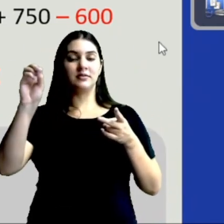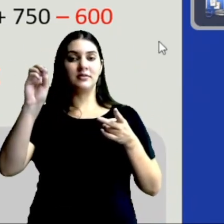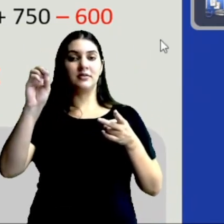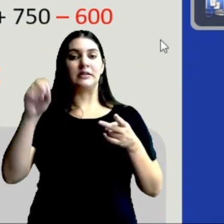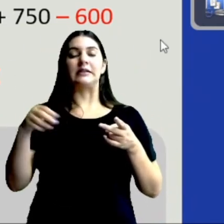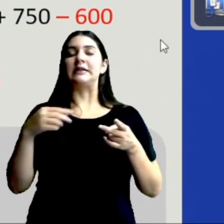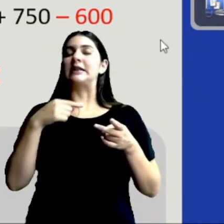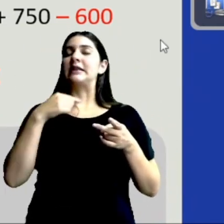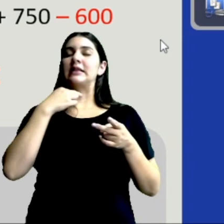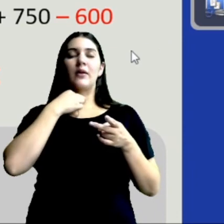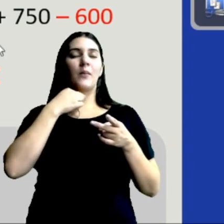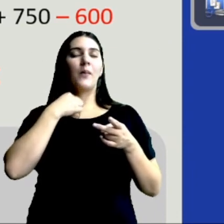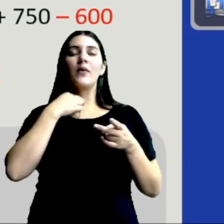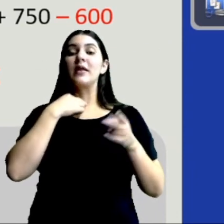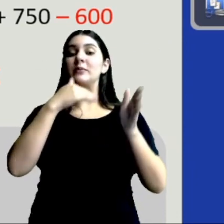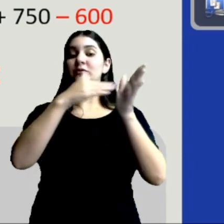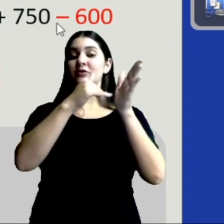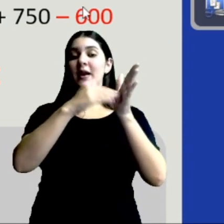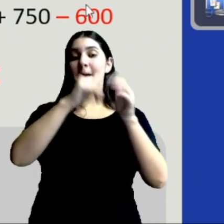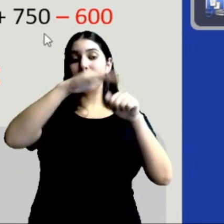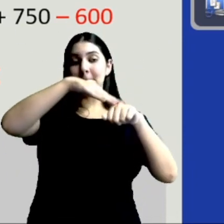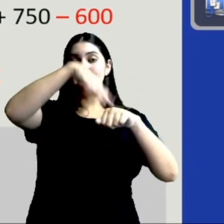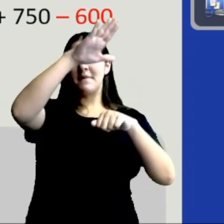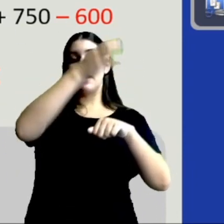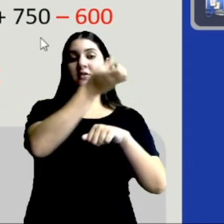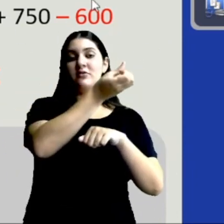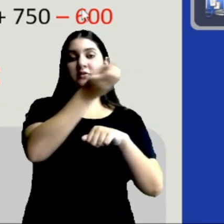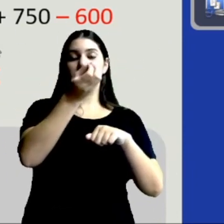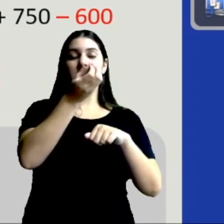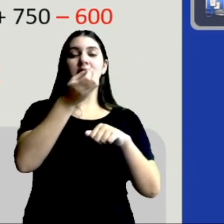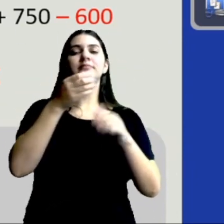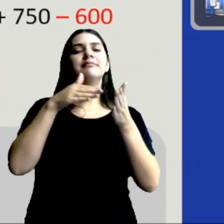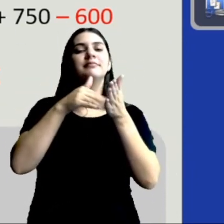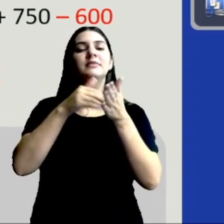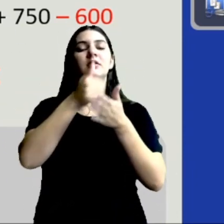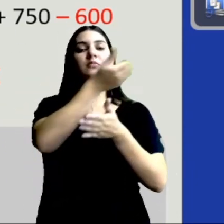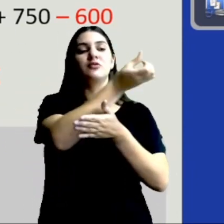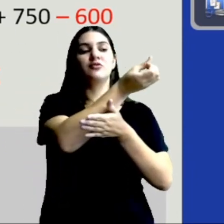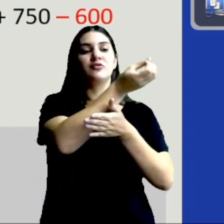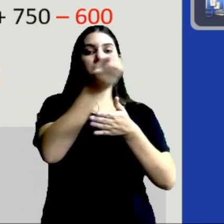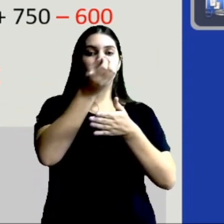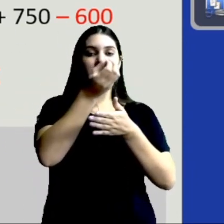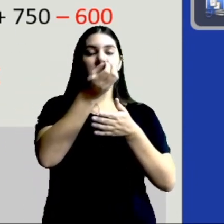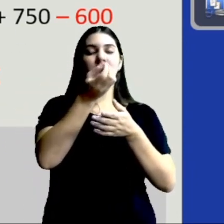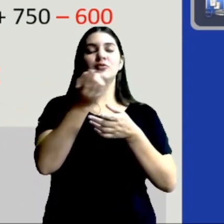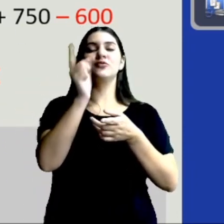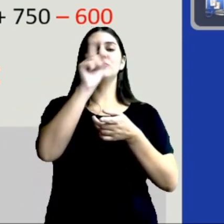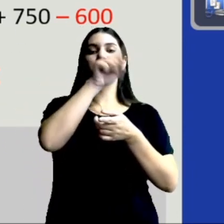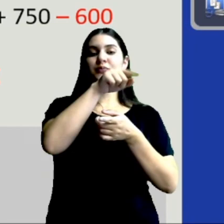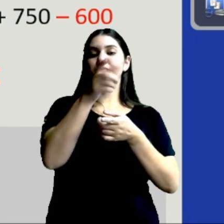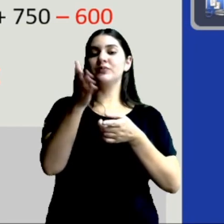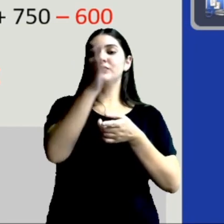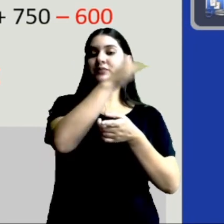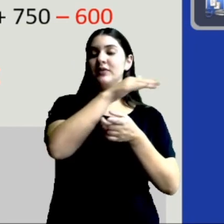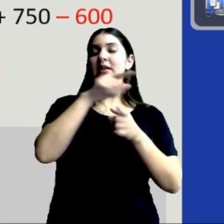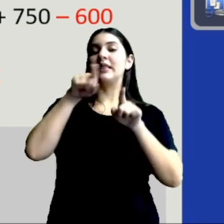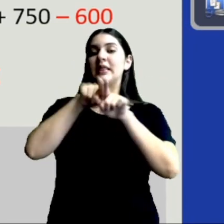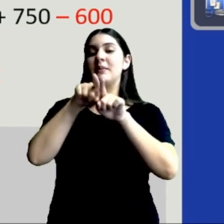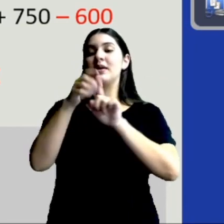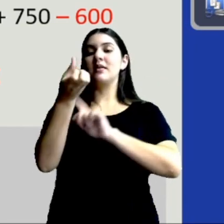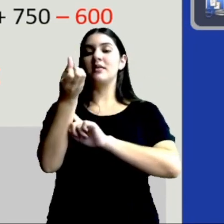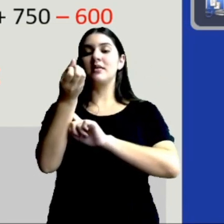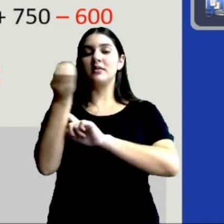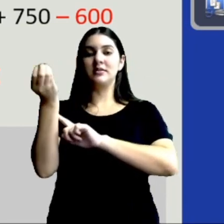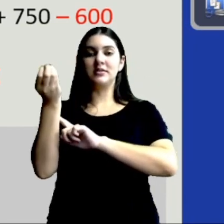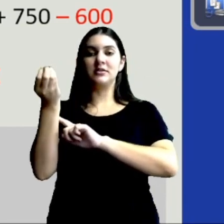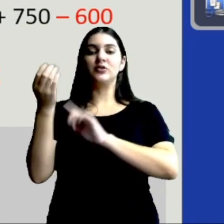tirar mais do que tem, né? Então, tiramos 600 dos dois lados, ó. Aí, esse 600 foi embora, ficou só o